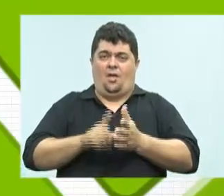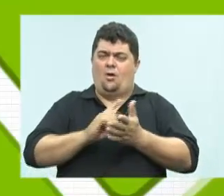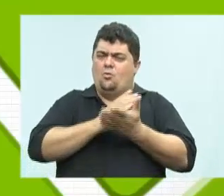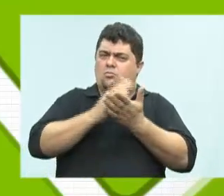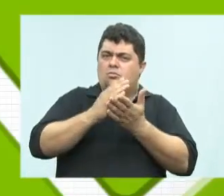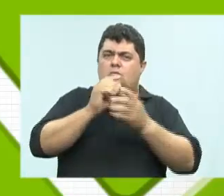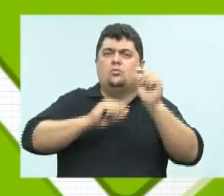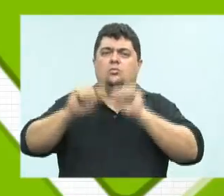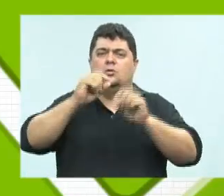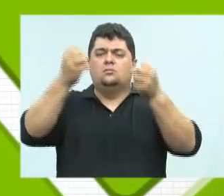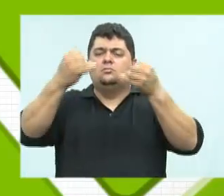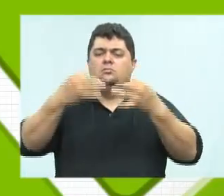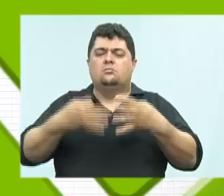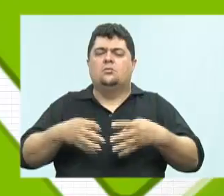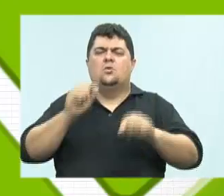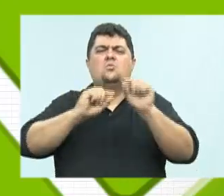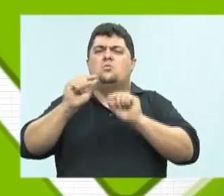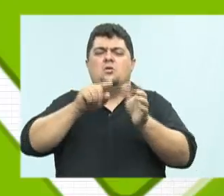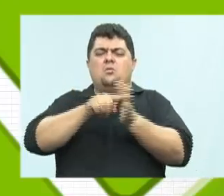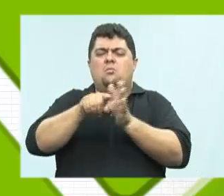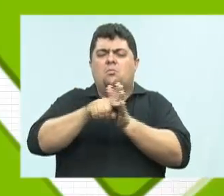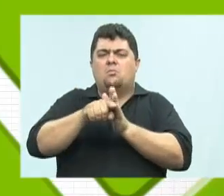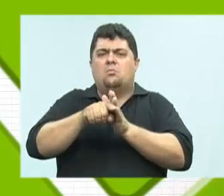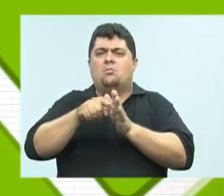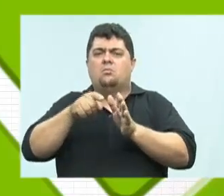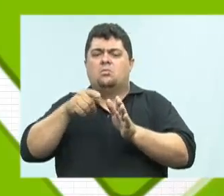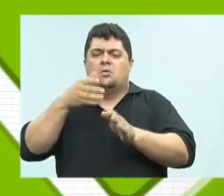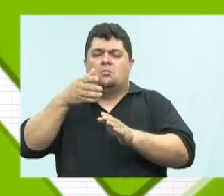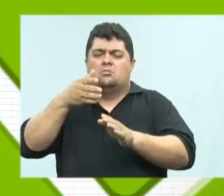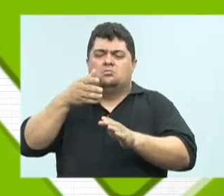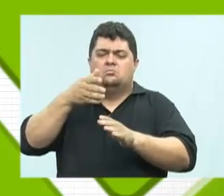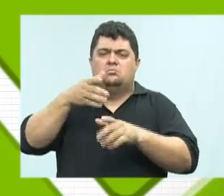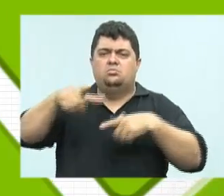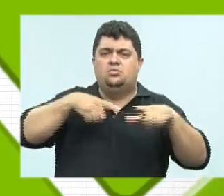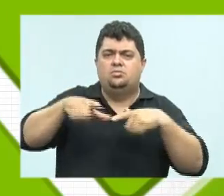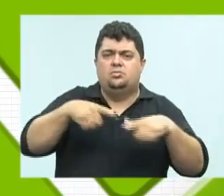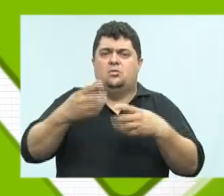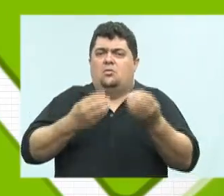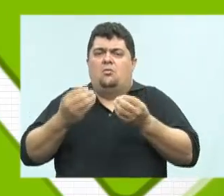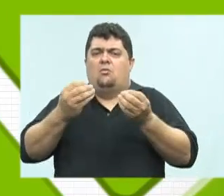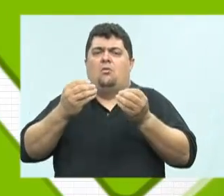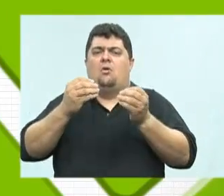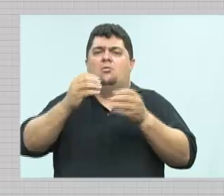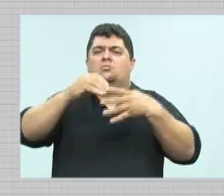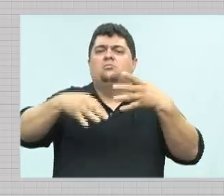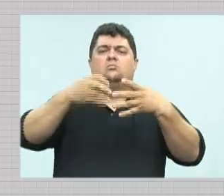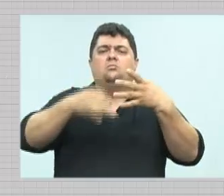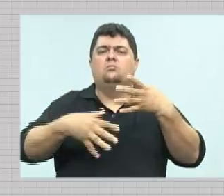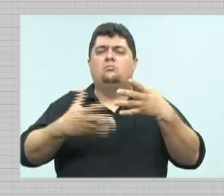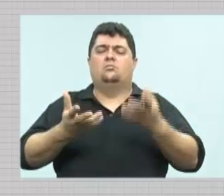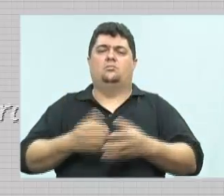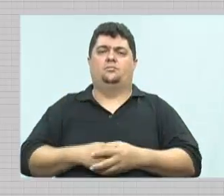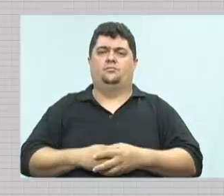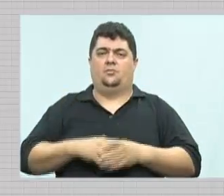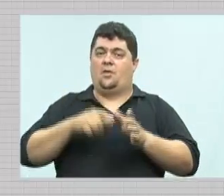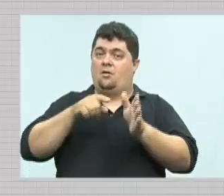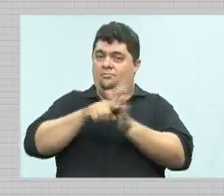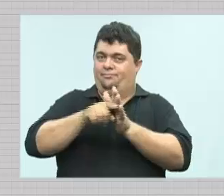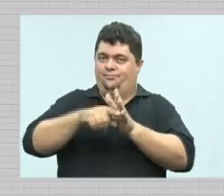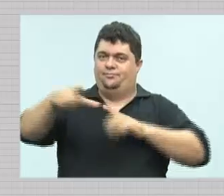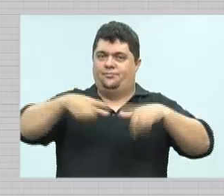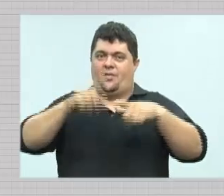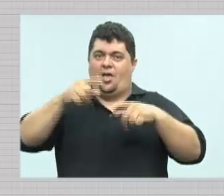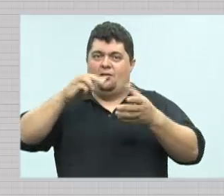nada, professora, explica pra gente o que é pesquisa e intervenção e quais as características. Pesquisa e intervenção é